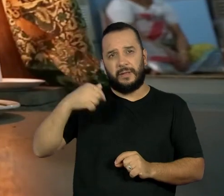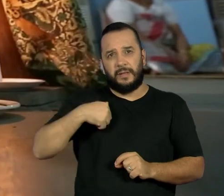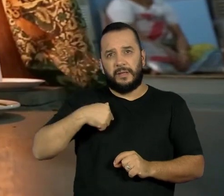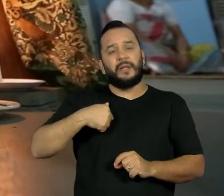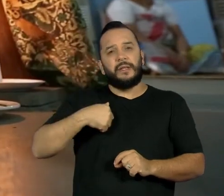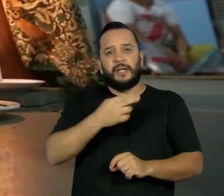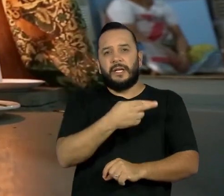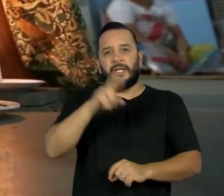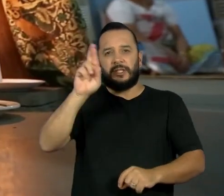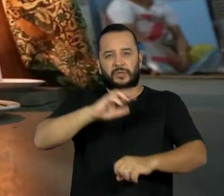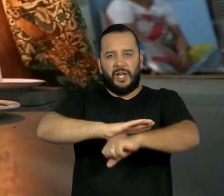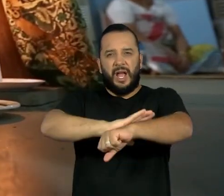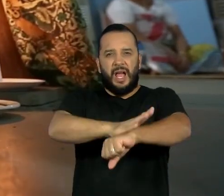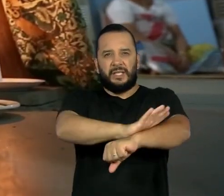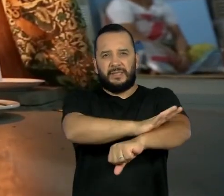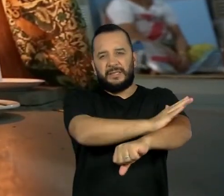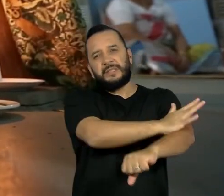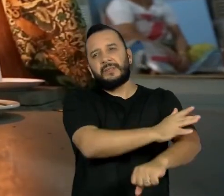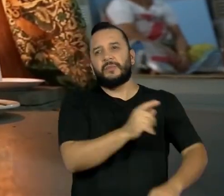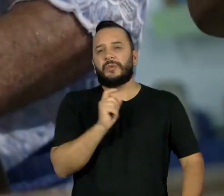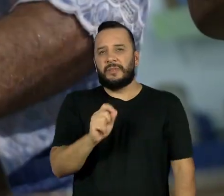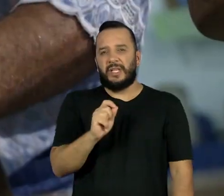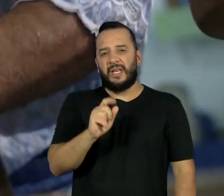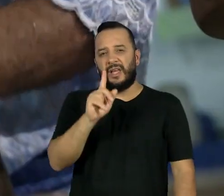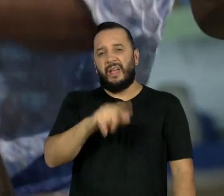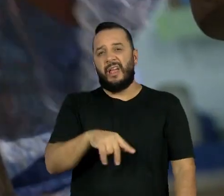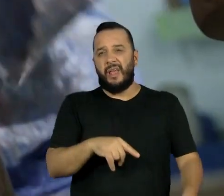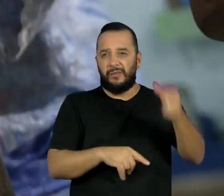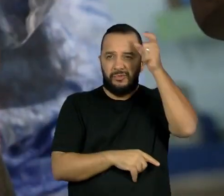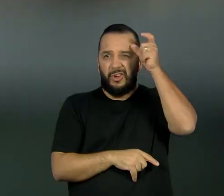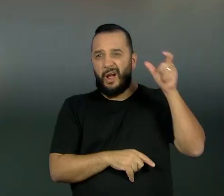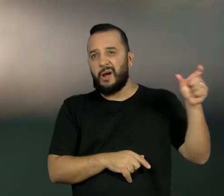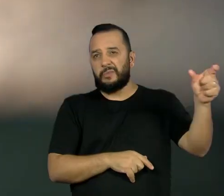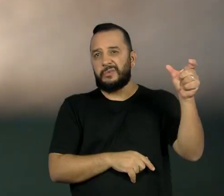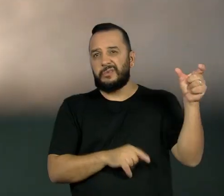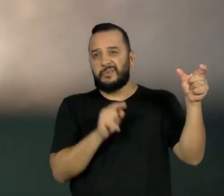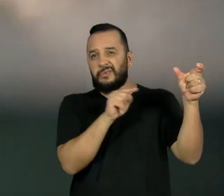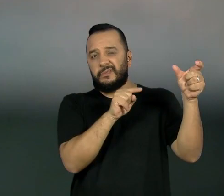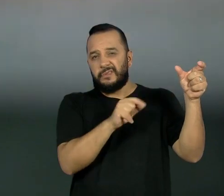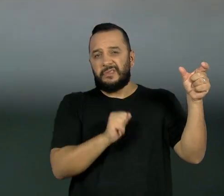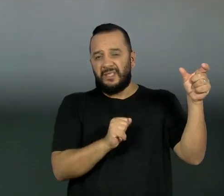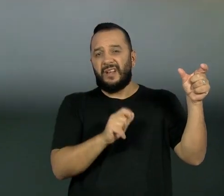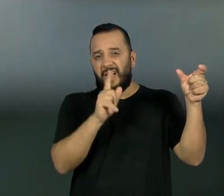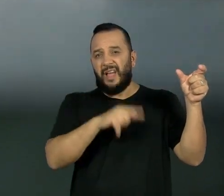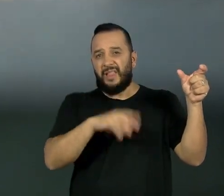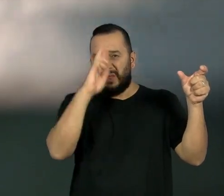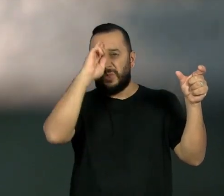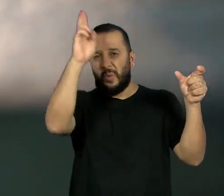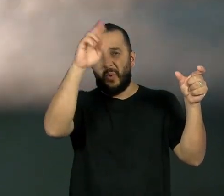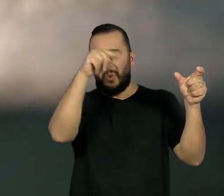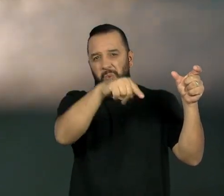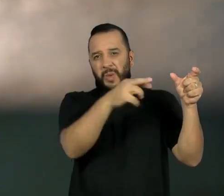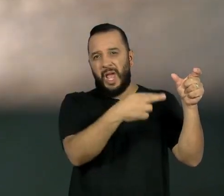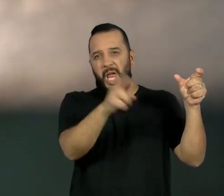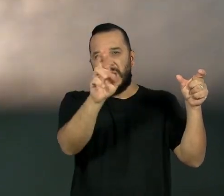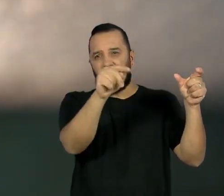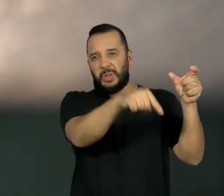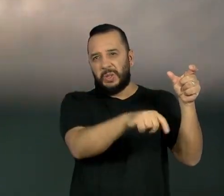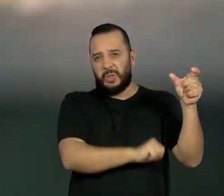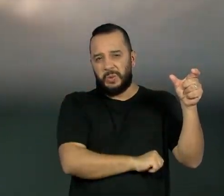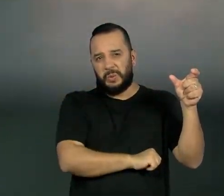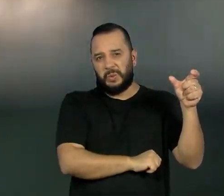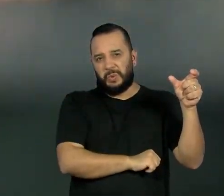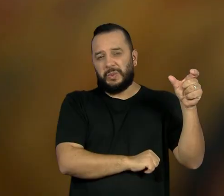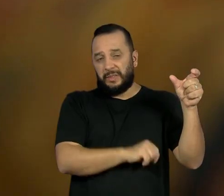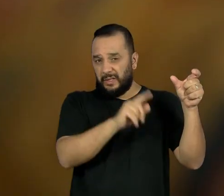racismo religioso, onde o diabo ele passa a ser ali o dono daquela fé, que é